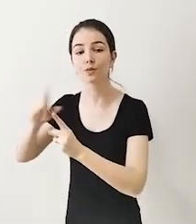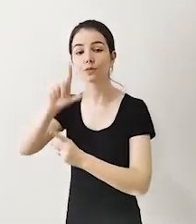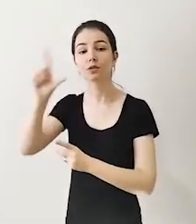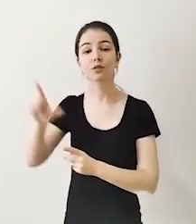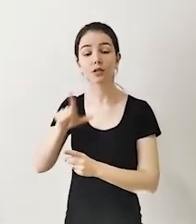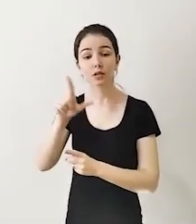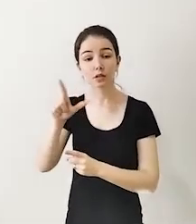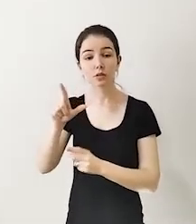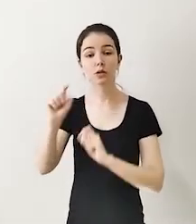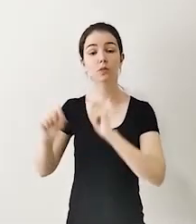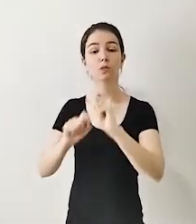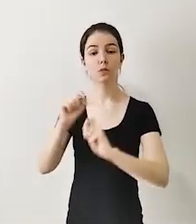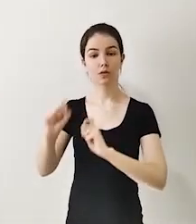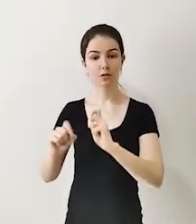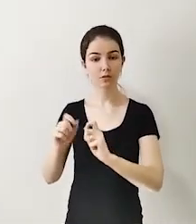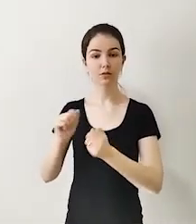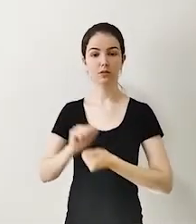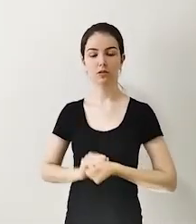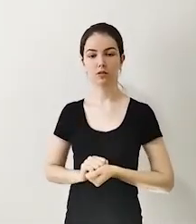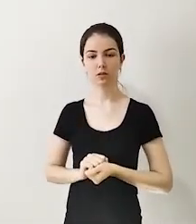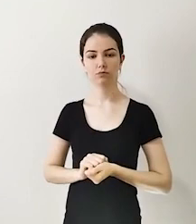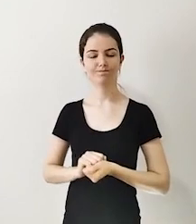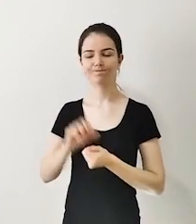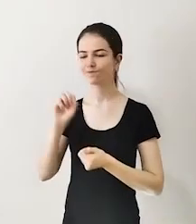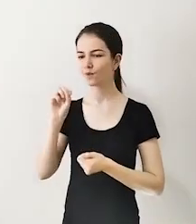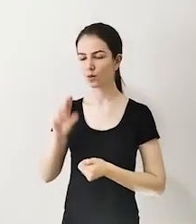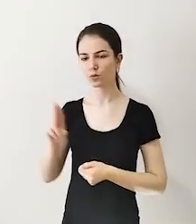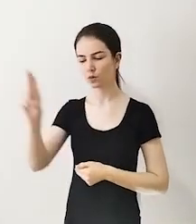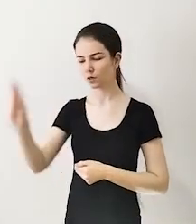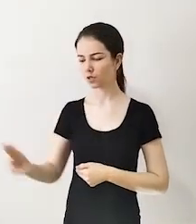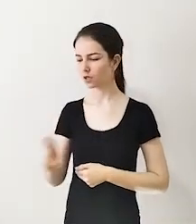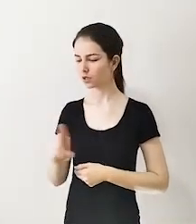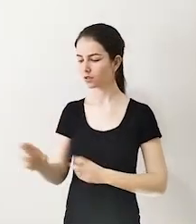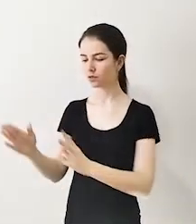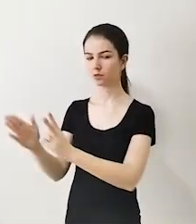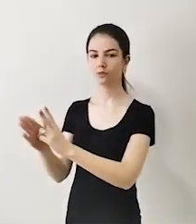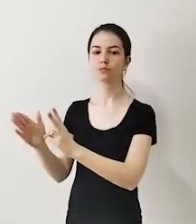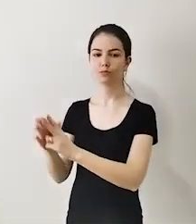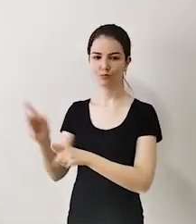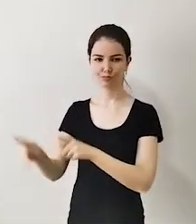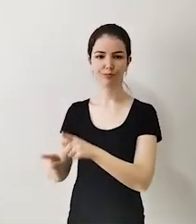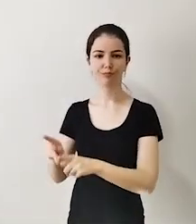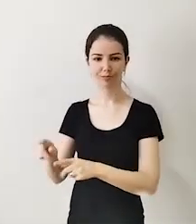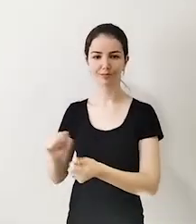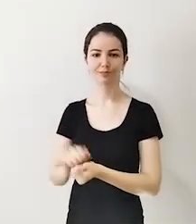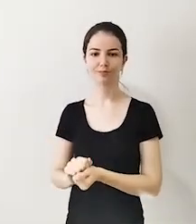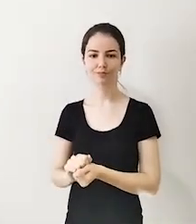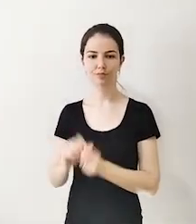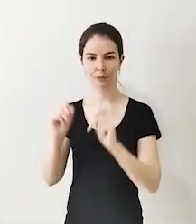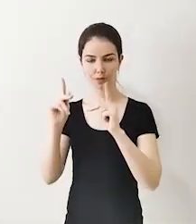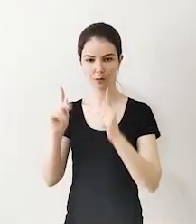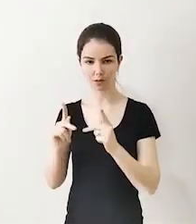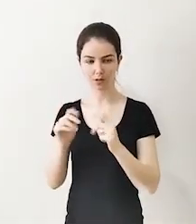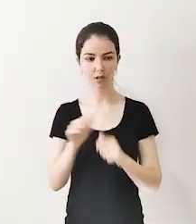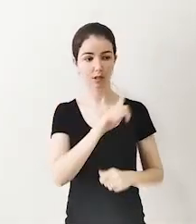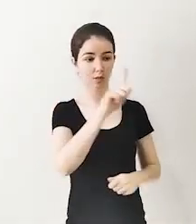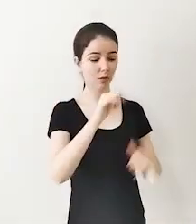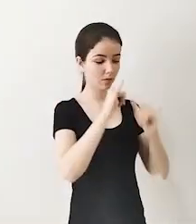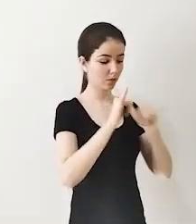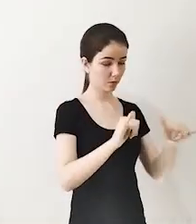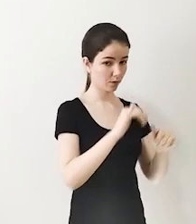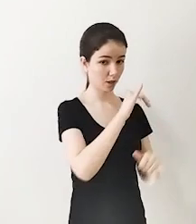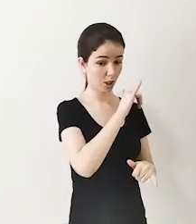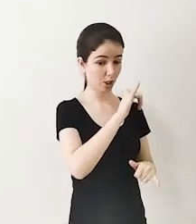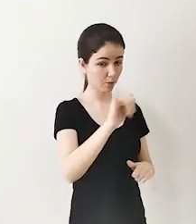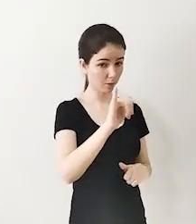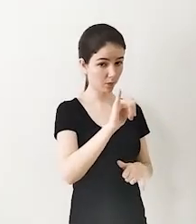dessa literatura era propriamente apenas de catequizar os indígenas. Fechou? Então, se a literatura de informação tinha como